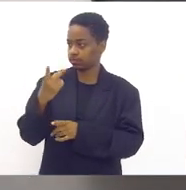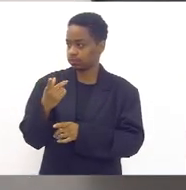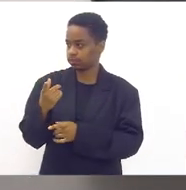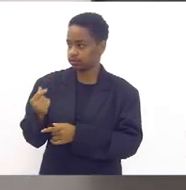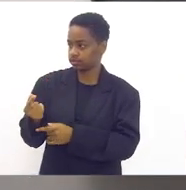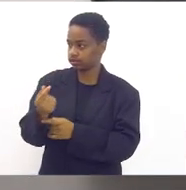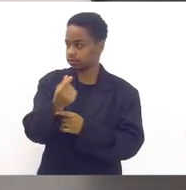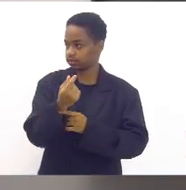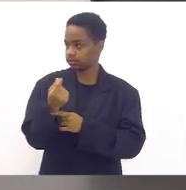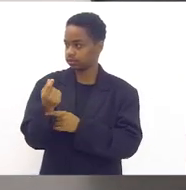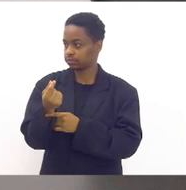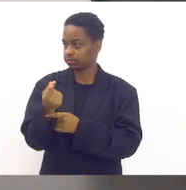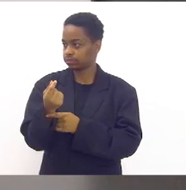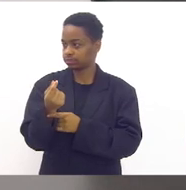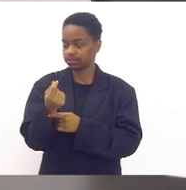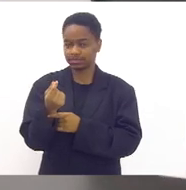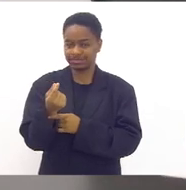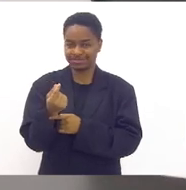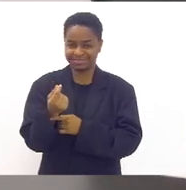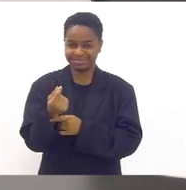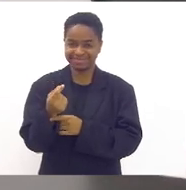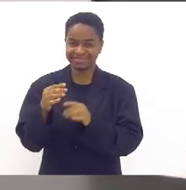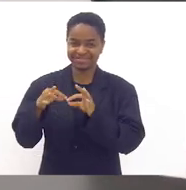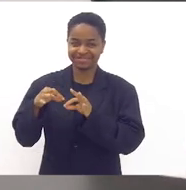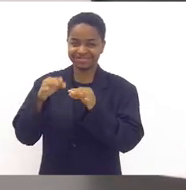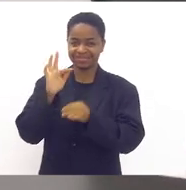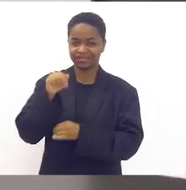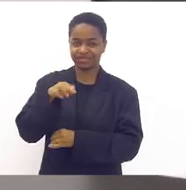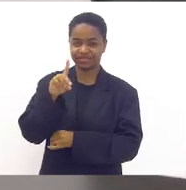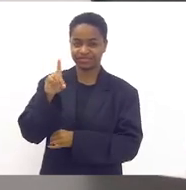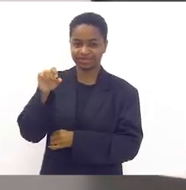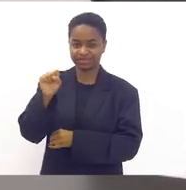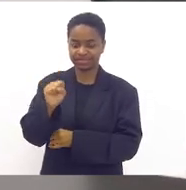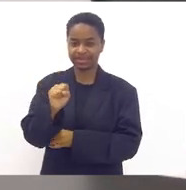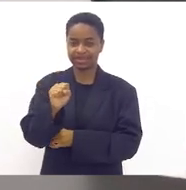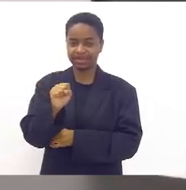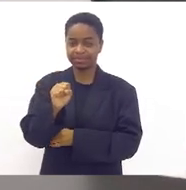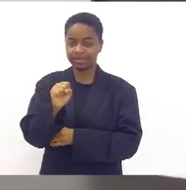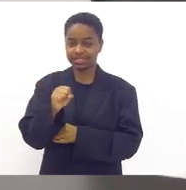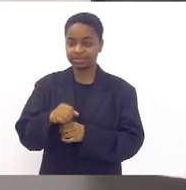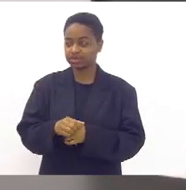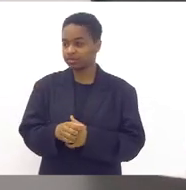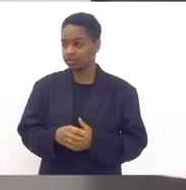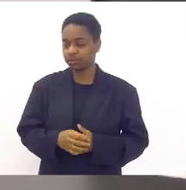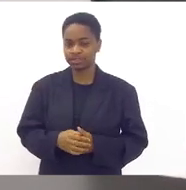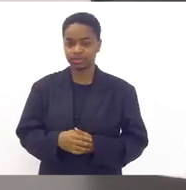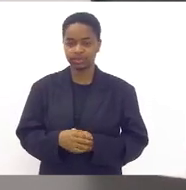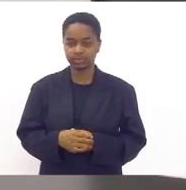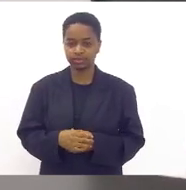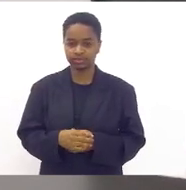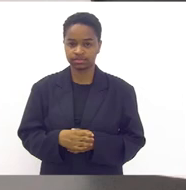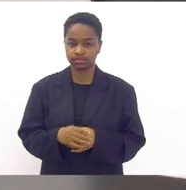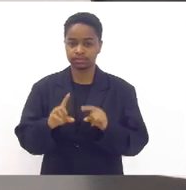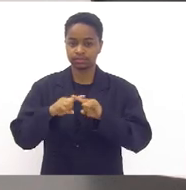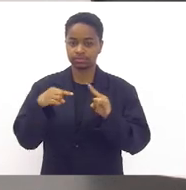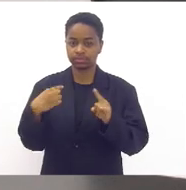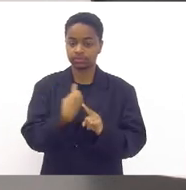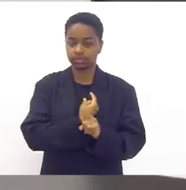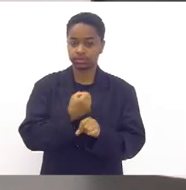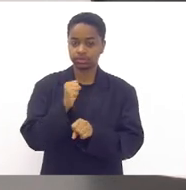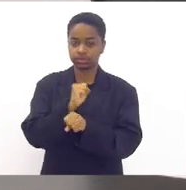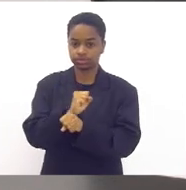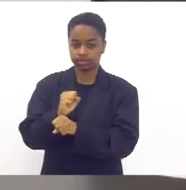com a disponibilidade e origem dos recursos. Nós vamos aguardar também as informações solicitadas pelo deputado Luiz Paulo em